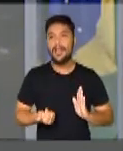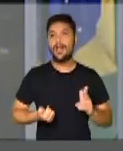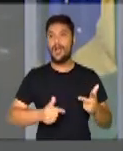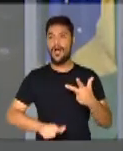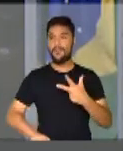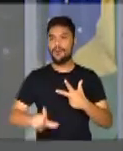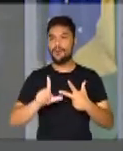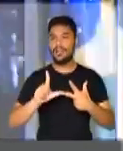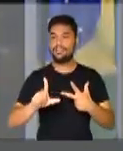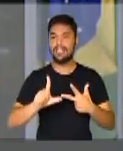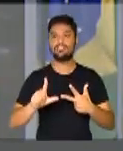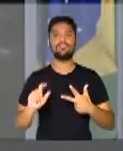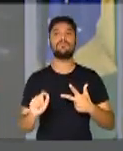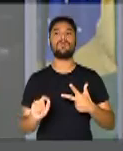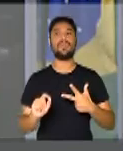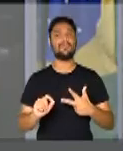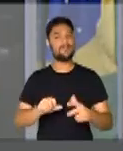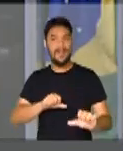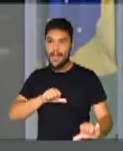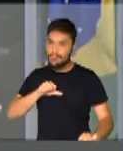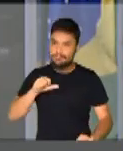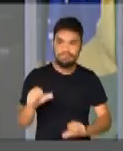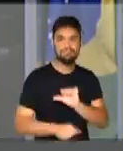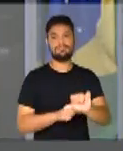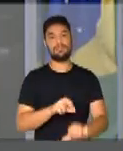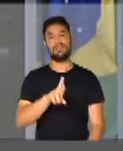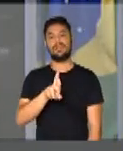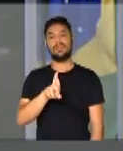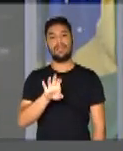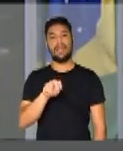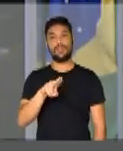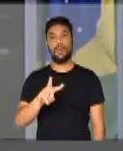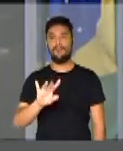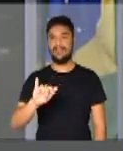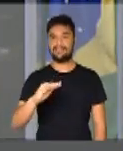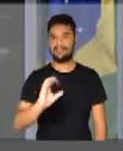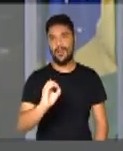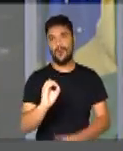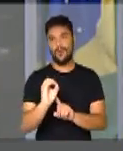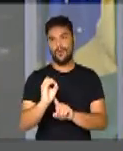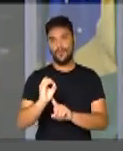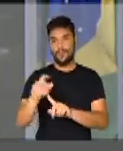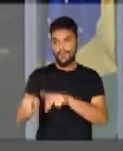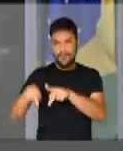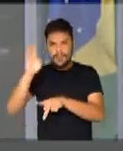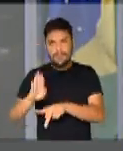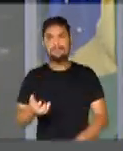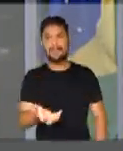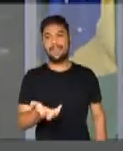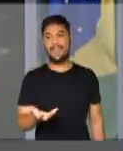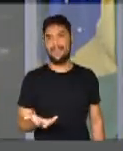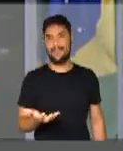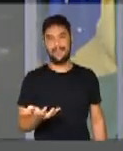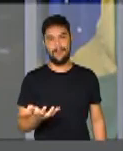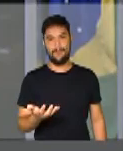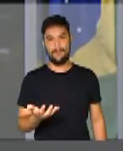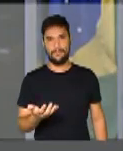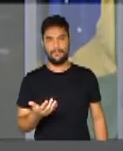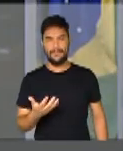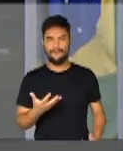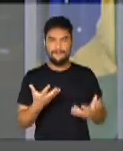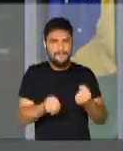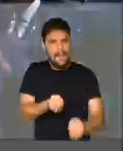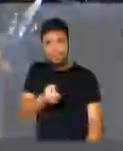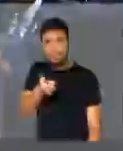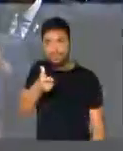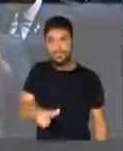Legislativo, é a renovação que tanto o povo brasileiro pediu. Vamos mais uma